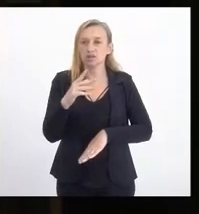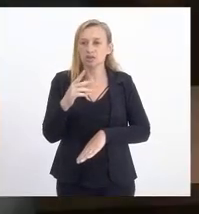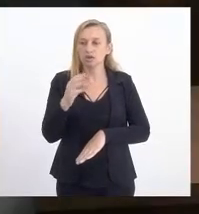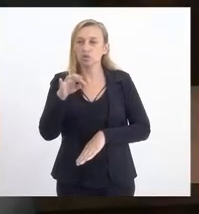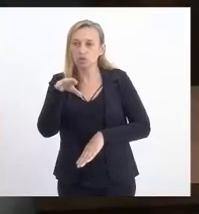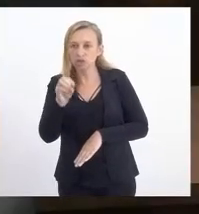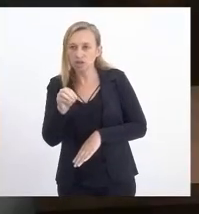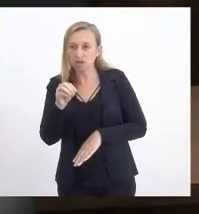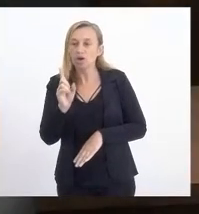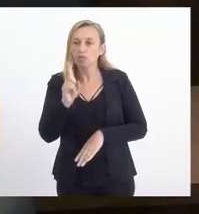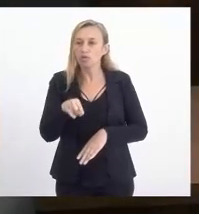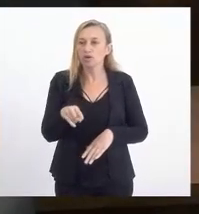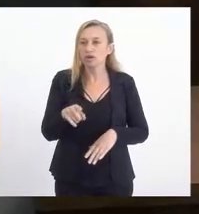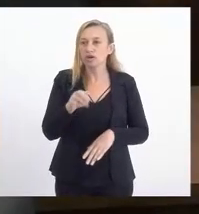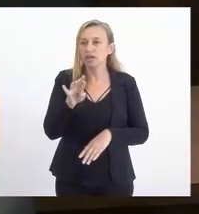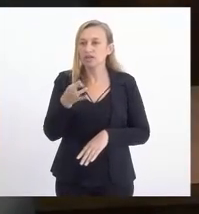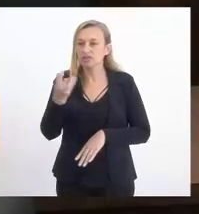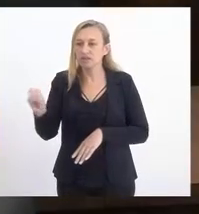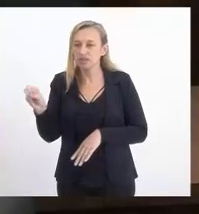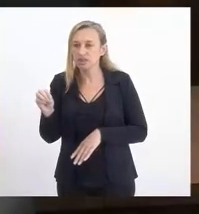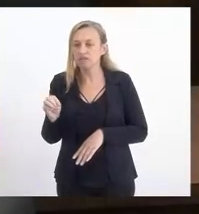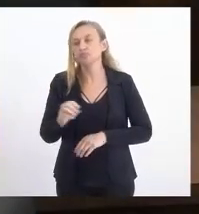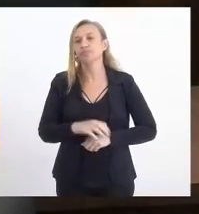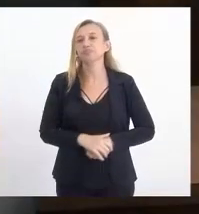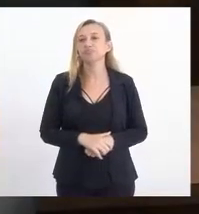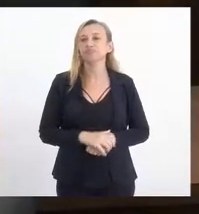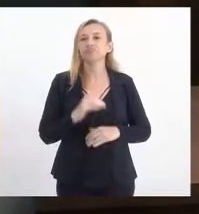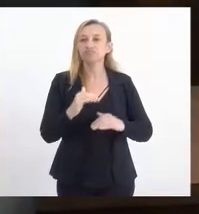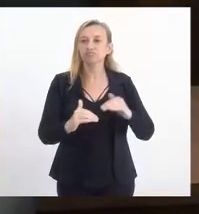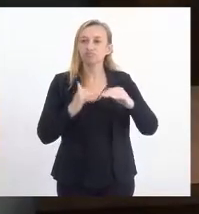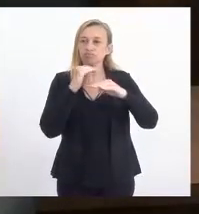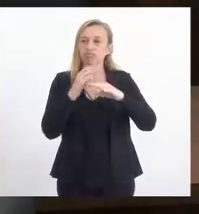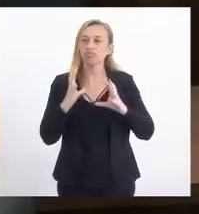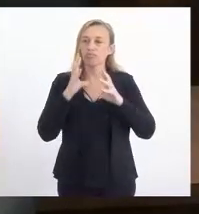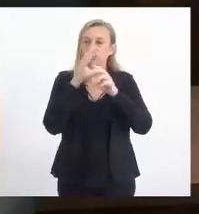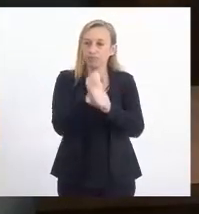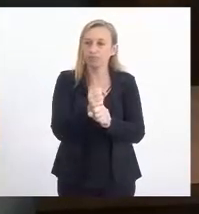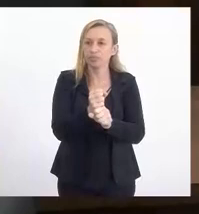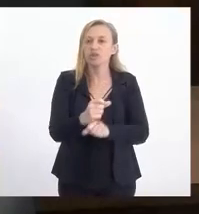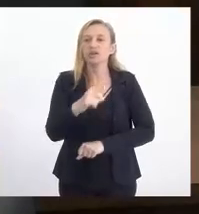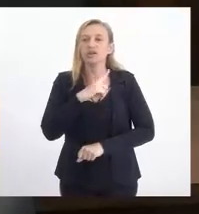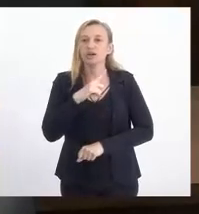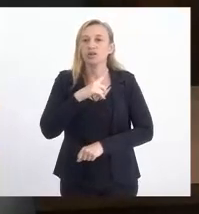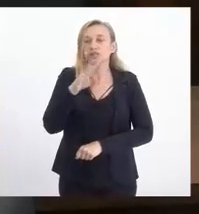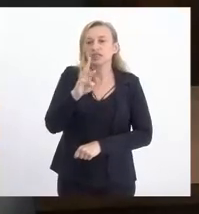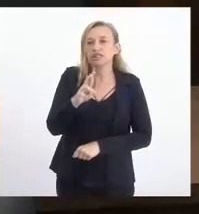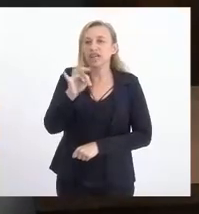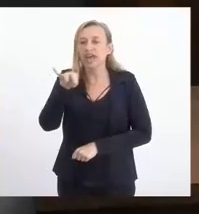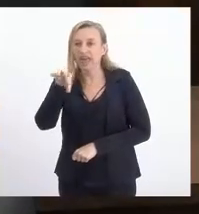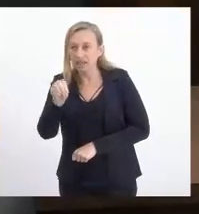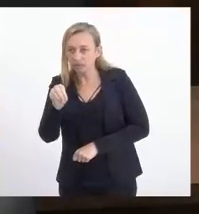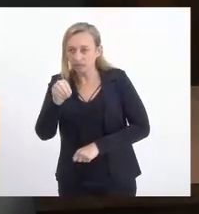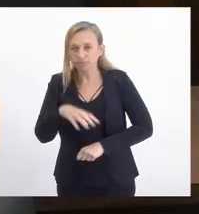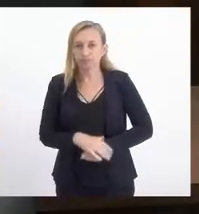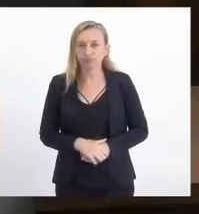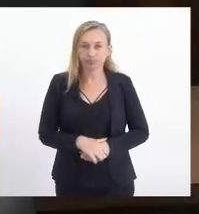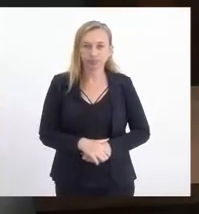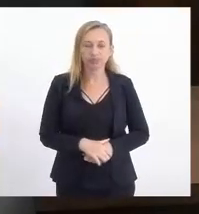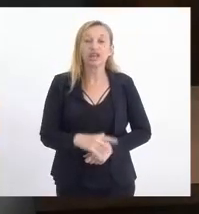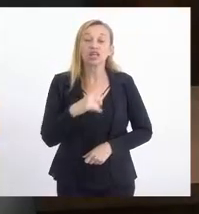Porque é uma gratificação indenizatória em cima desse somatório tem o seu triênio e